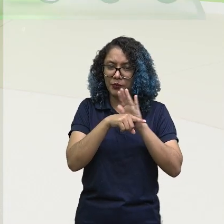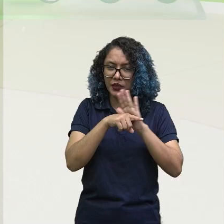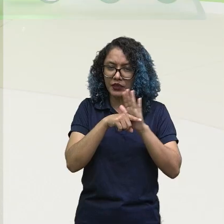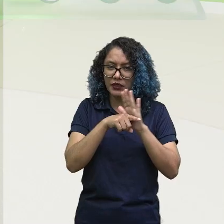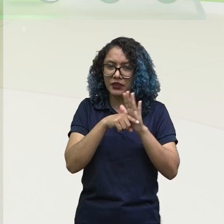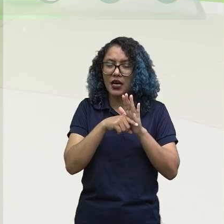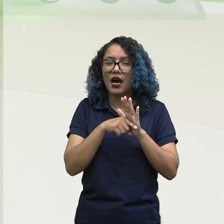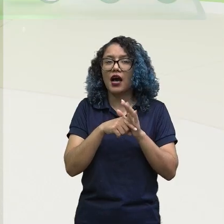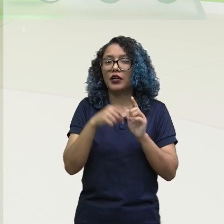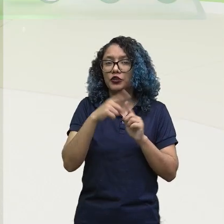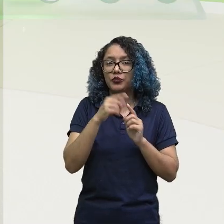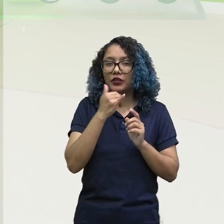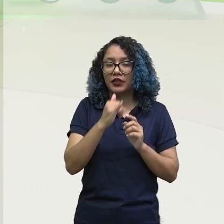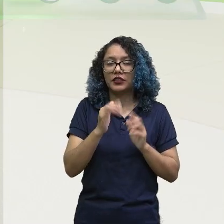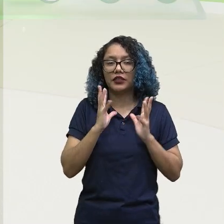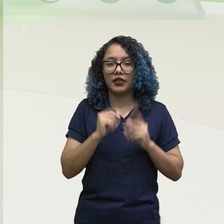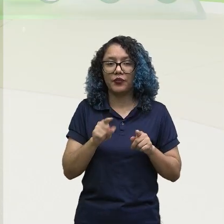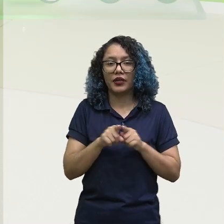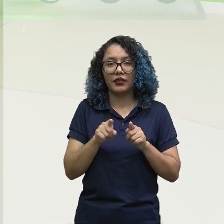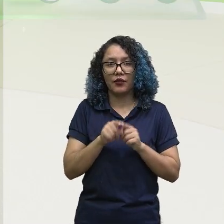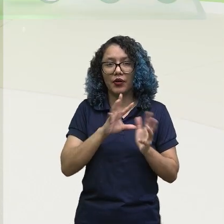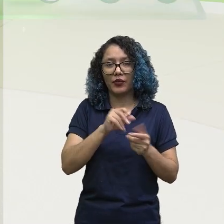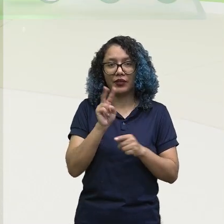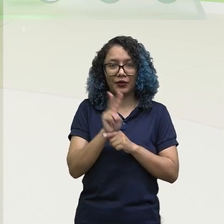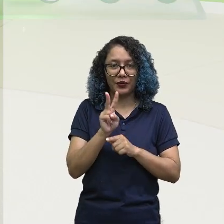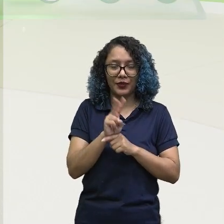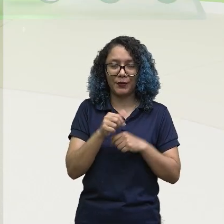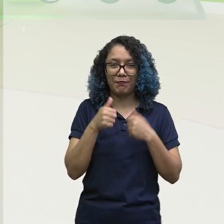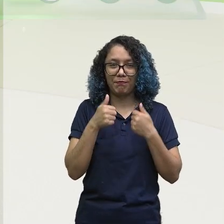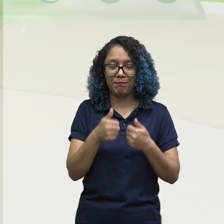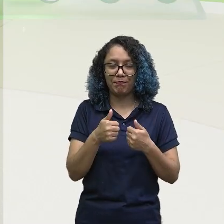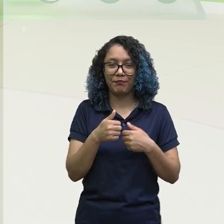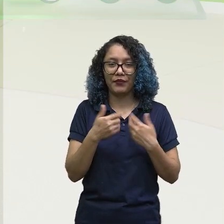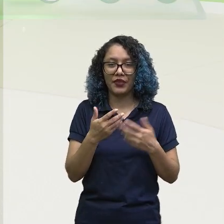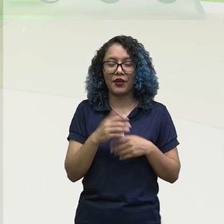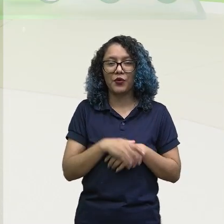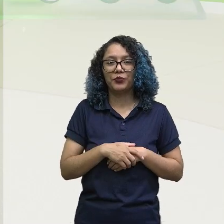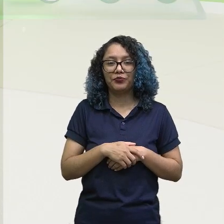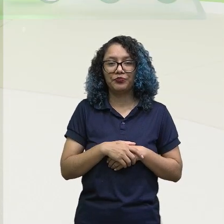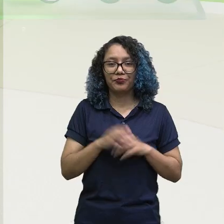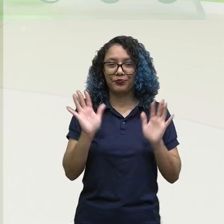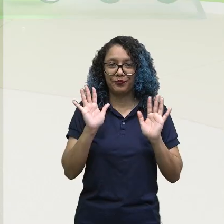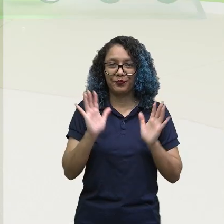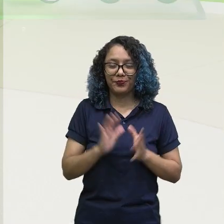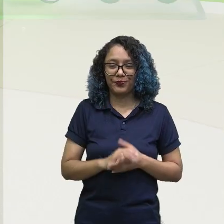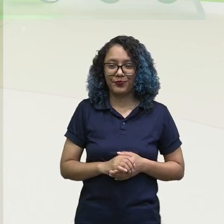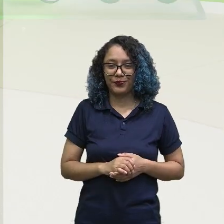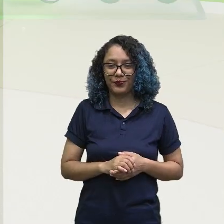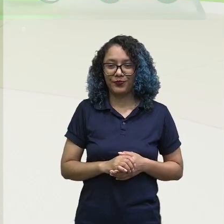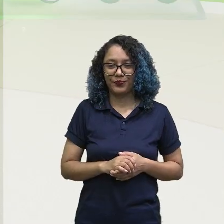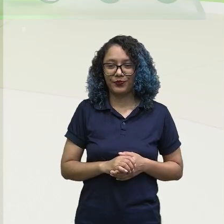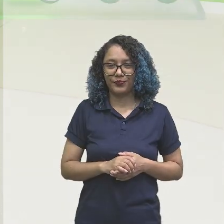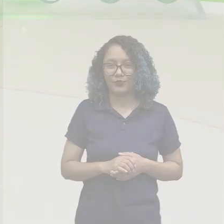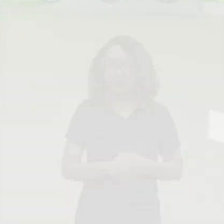fontes renováveis e cuidar do nosso planeta, tá bom? Então, fique com Deus e até a próxima.